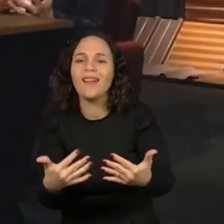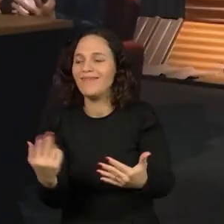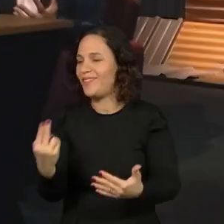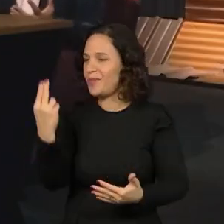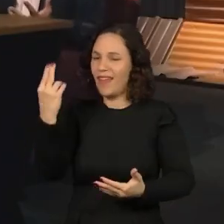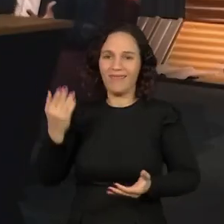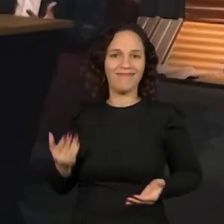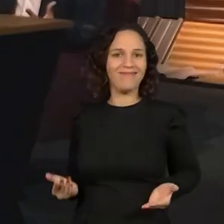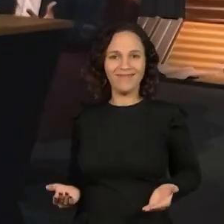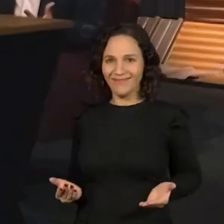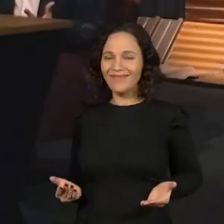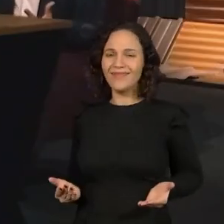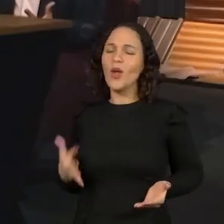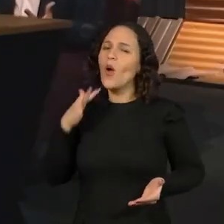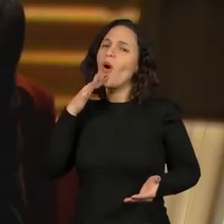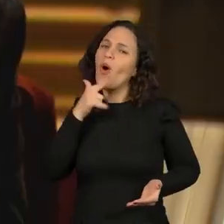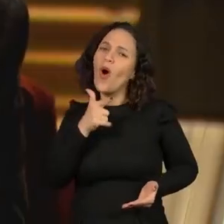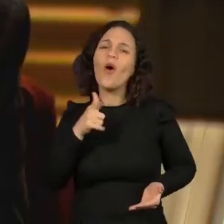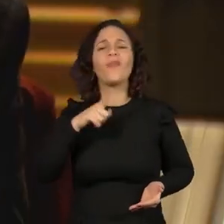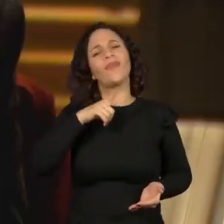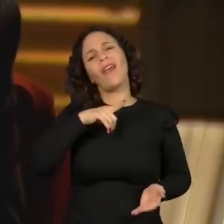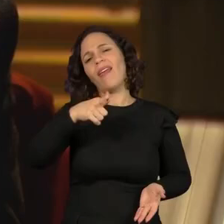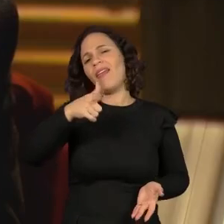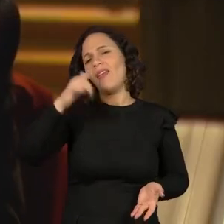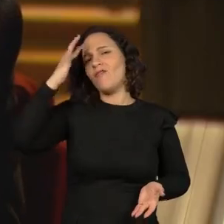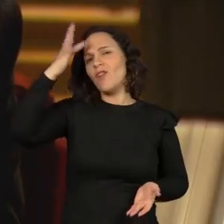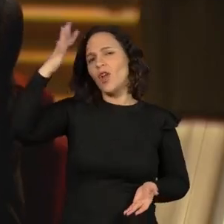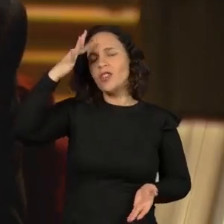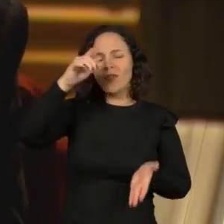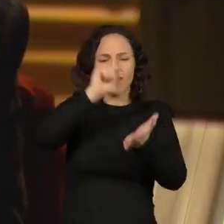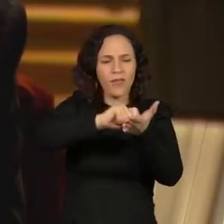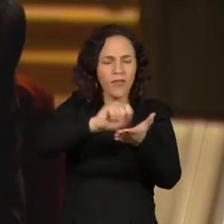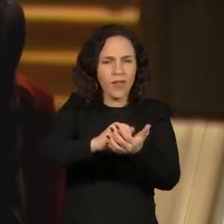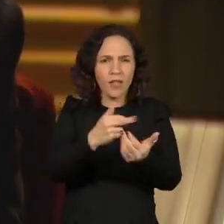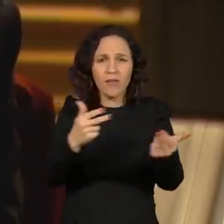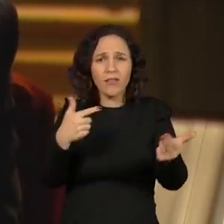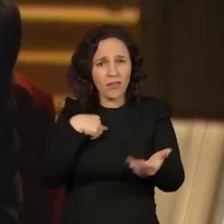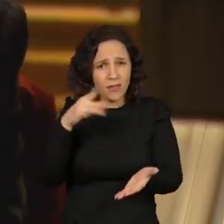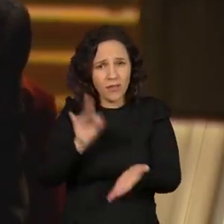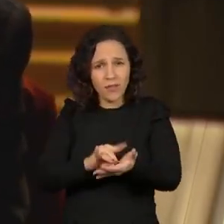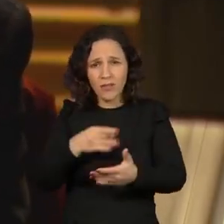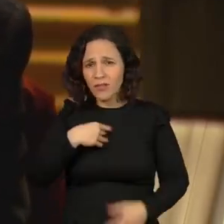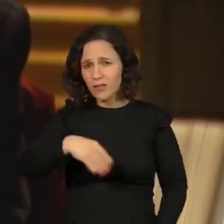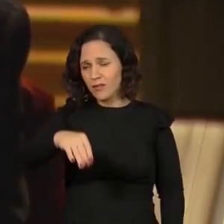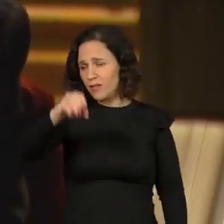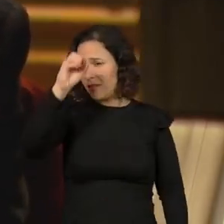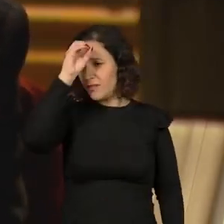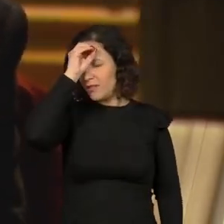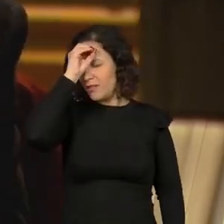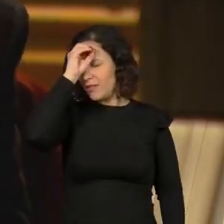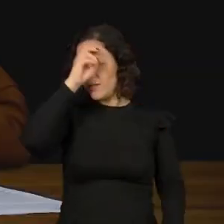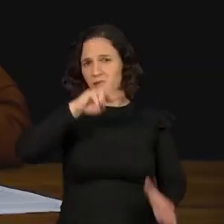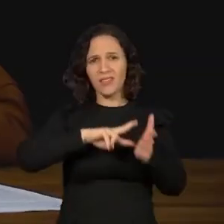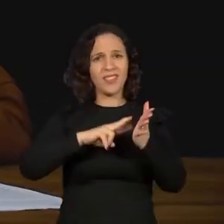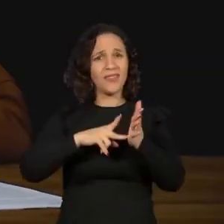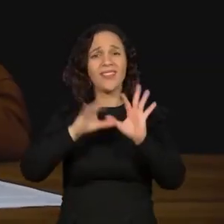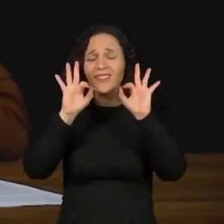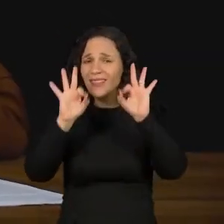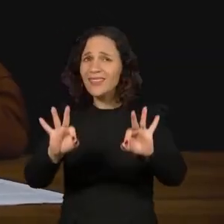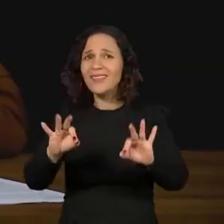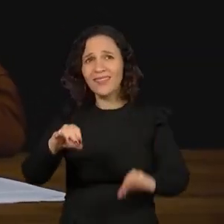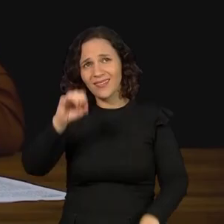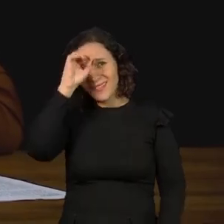que muita coisa que os filósofos escreveram eu não tenho a menor ideia do que eles quiseram dizer H